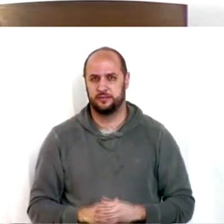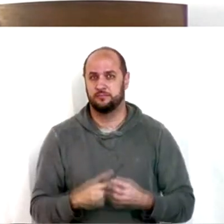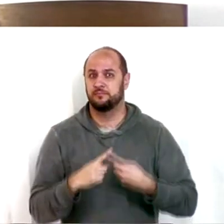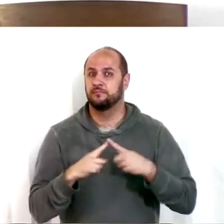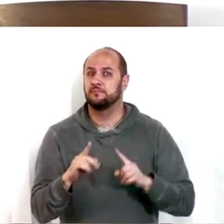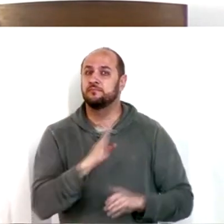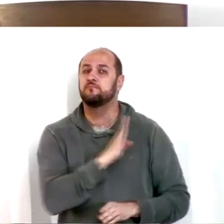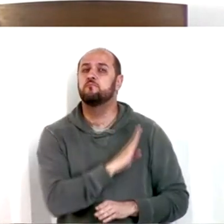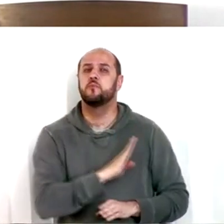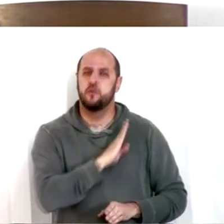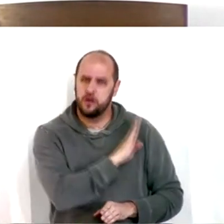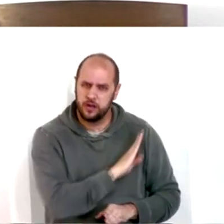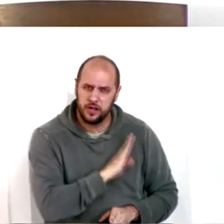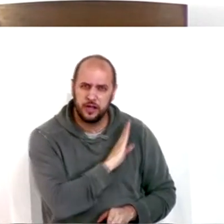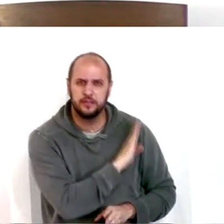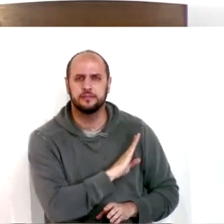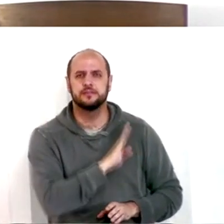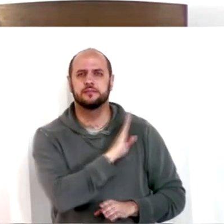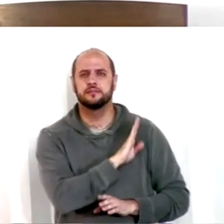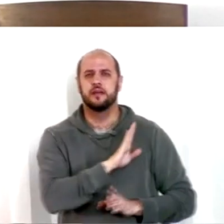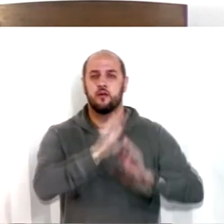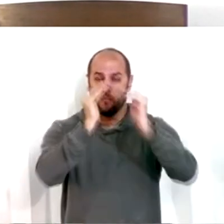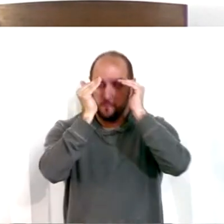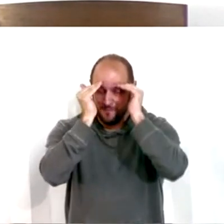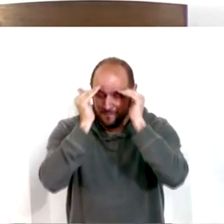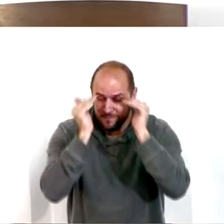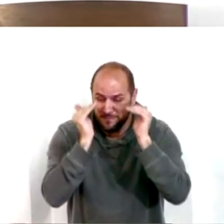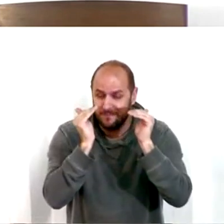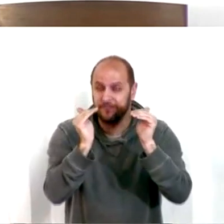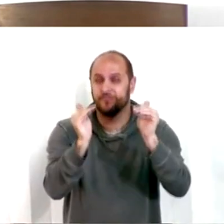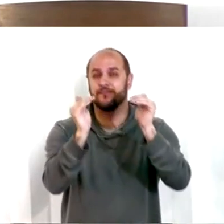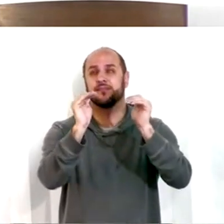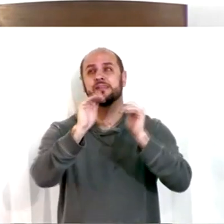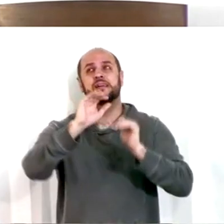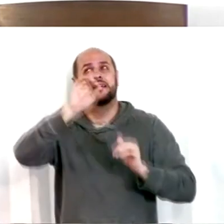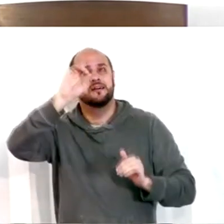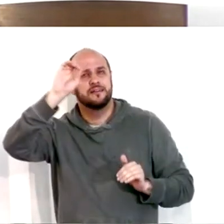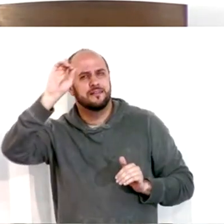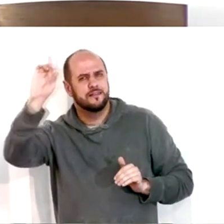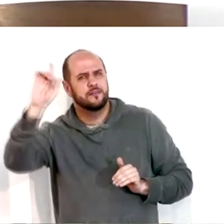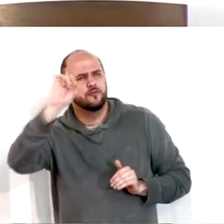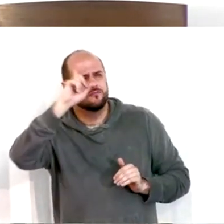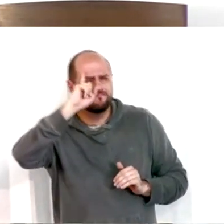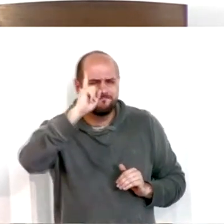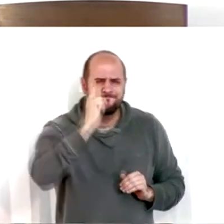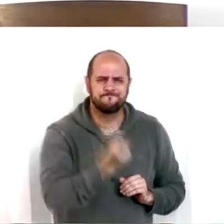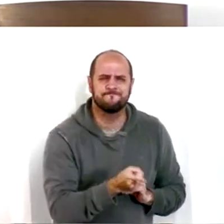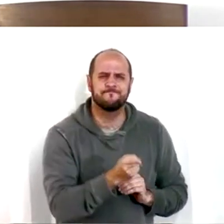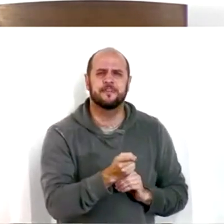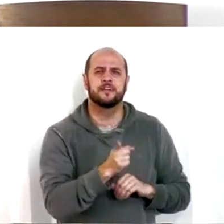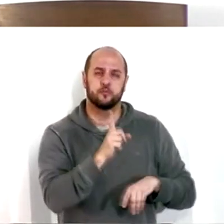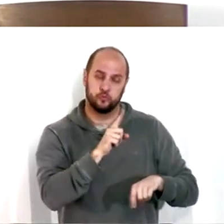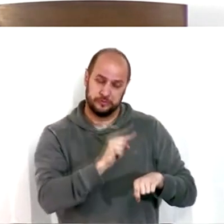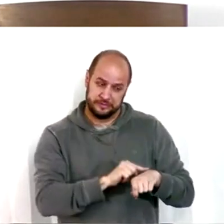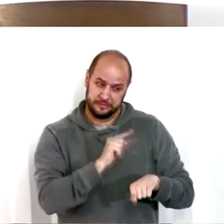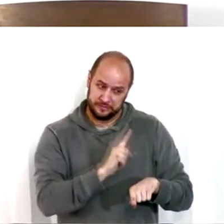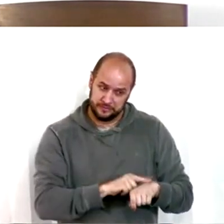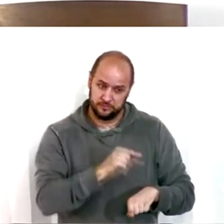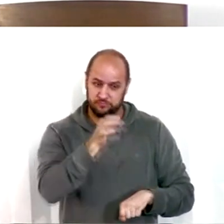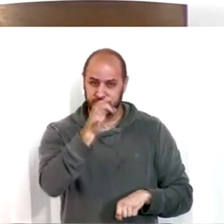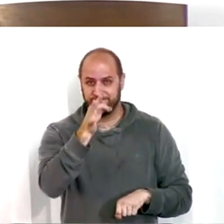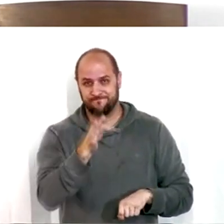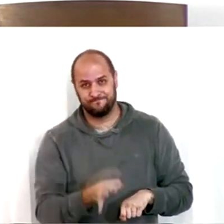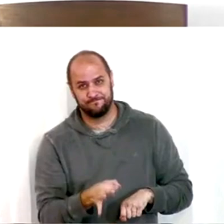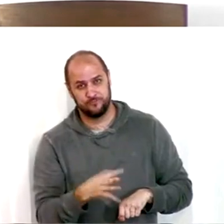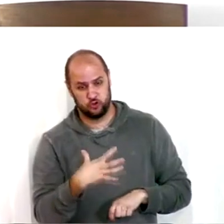Boaz se submete ao princípio da providência de Deus quanto ao tempo e